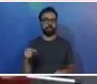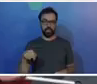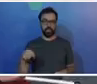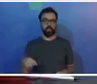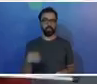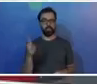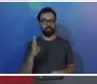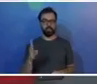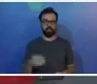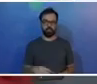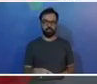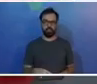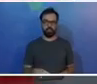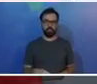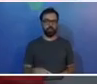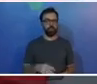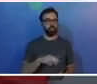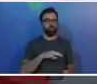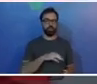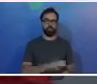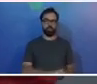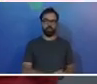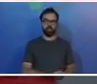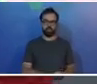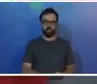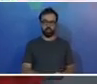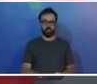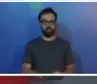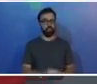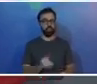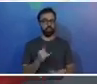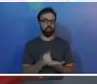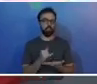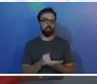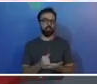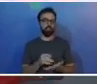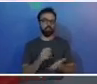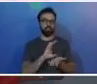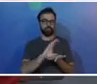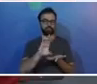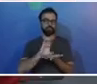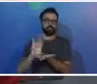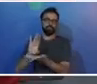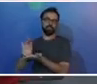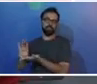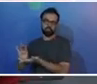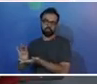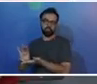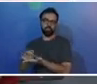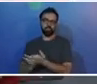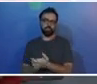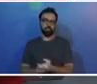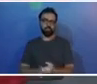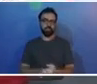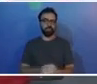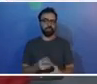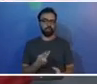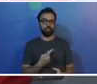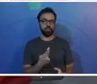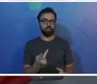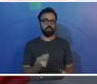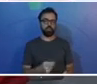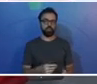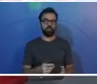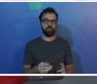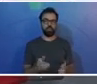país, tudo que a gente sabe que os impostos têm que ser aplicados. Nós estamos tendo